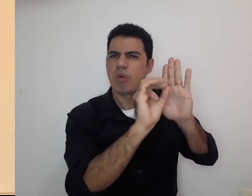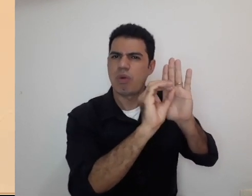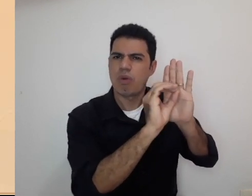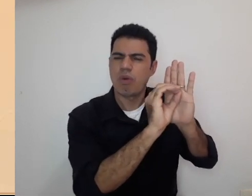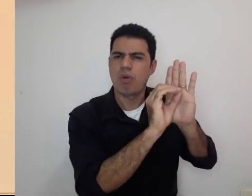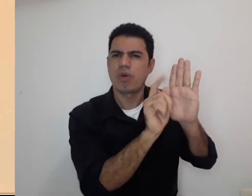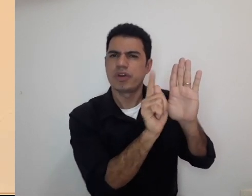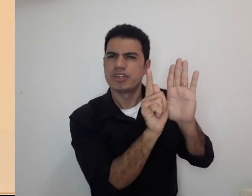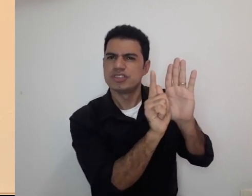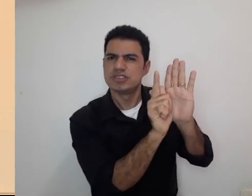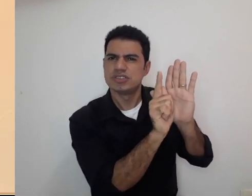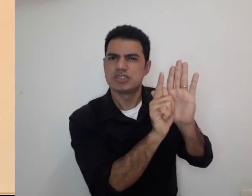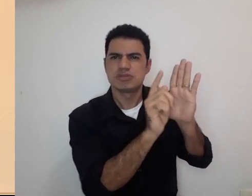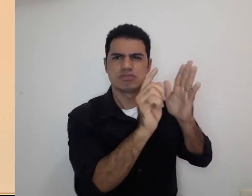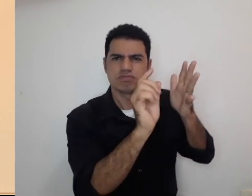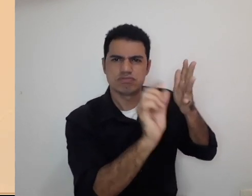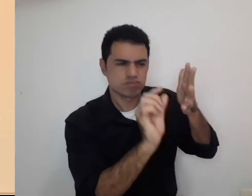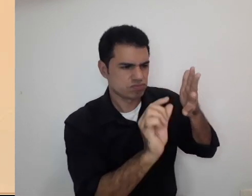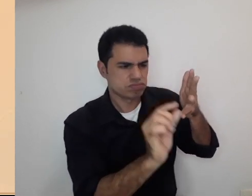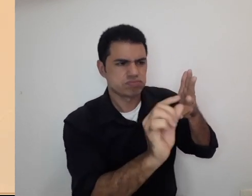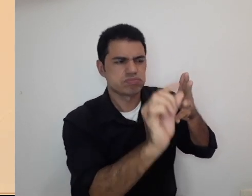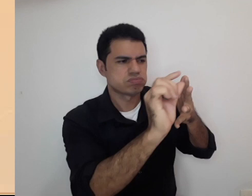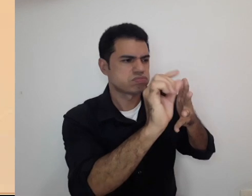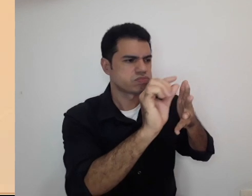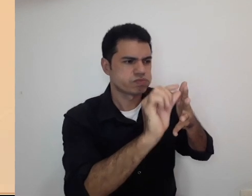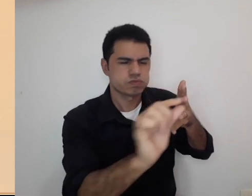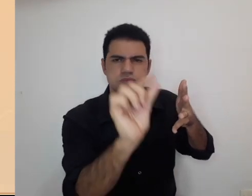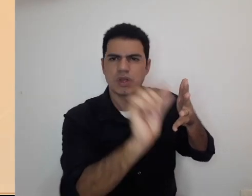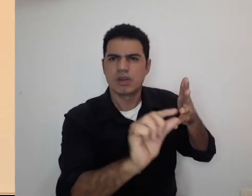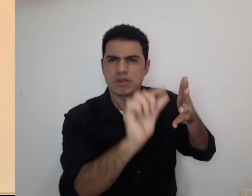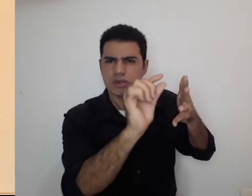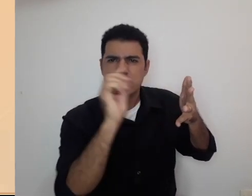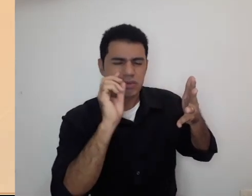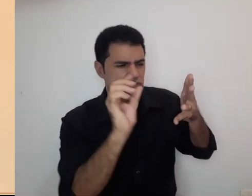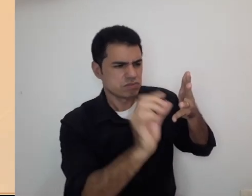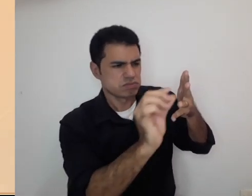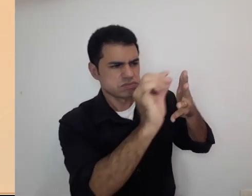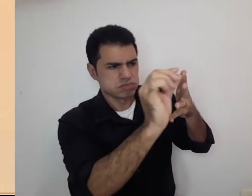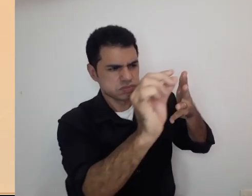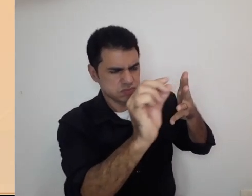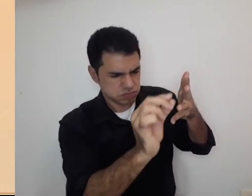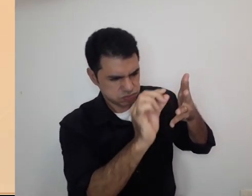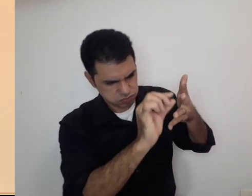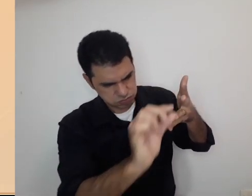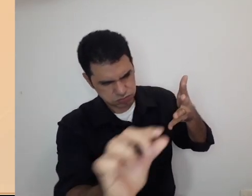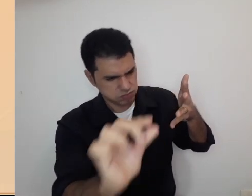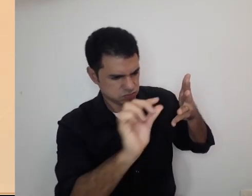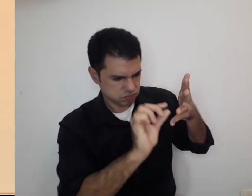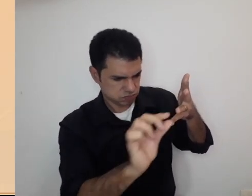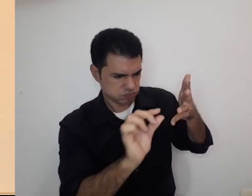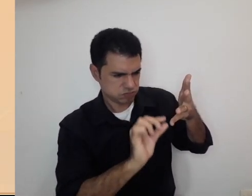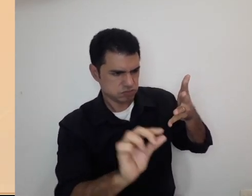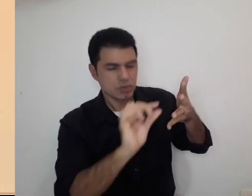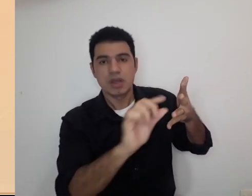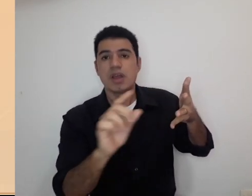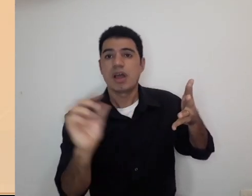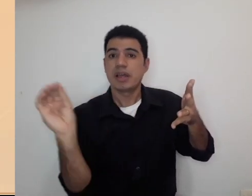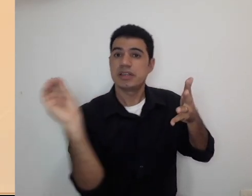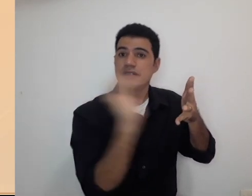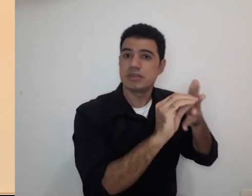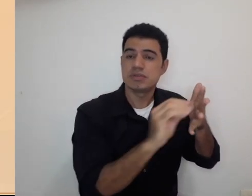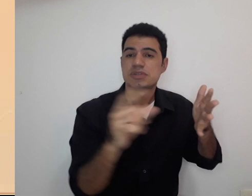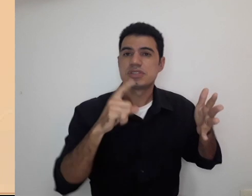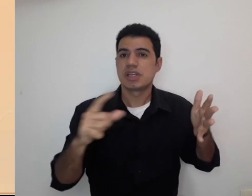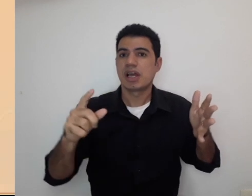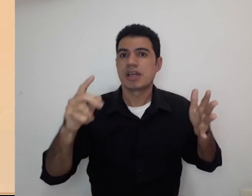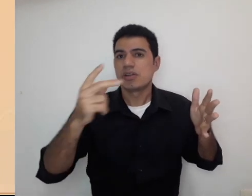isso, estava resolvido o problema da afinação correta, pois os cantores teriam, a partir de então, um som exato